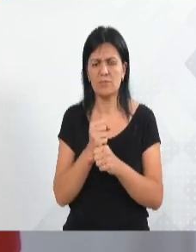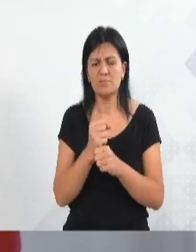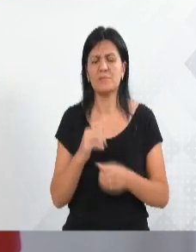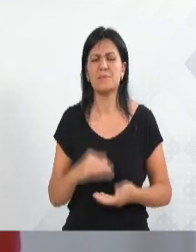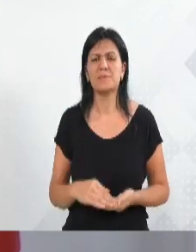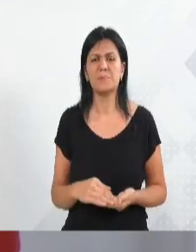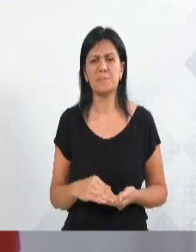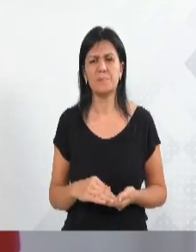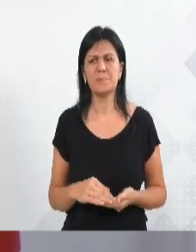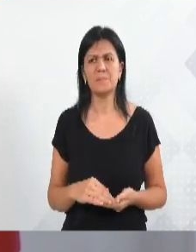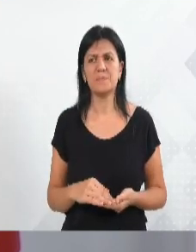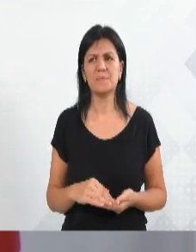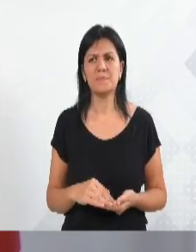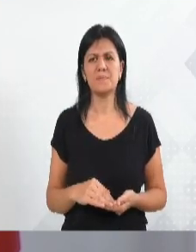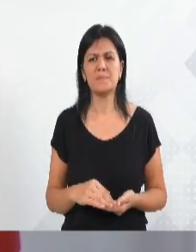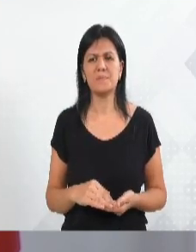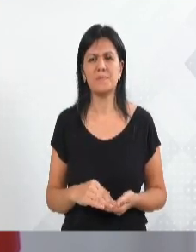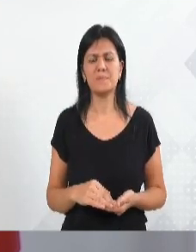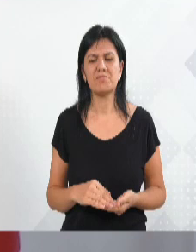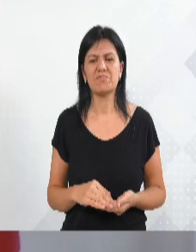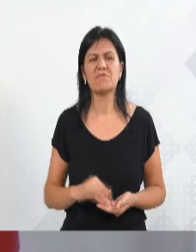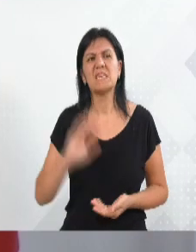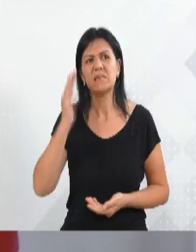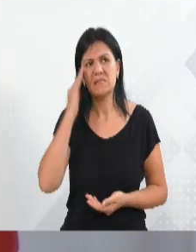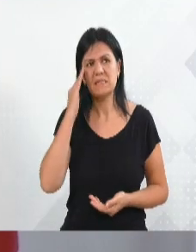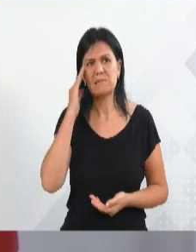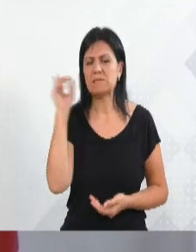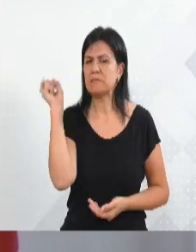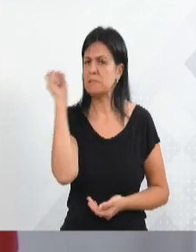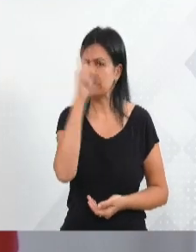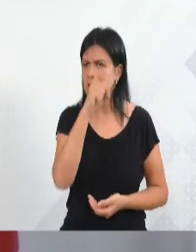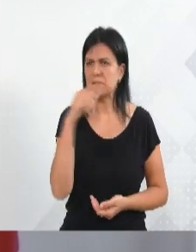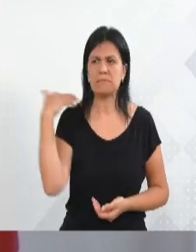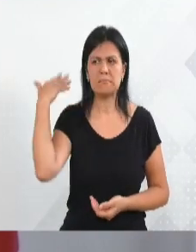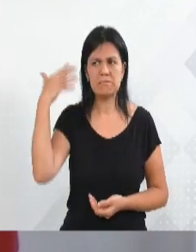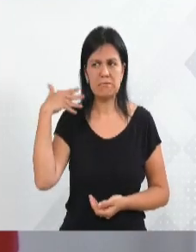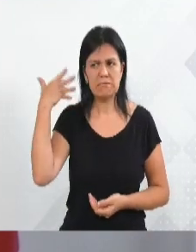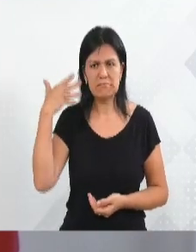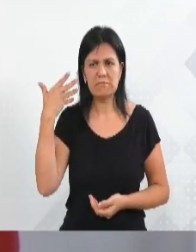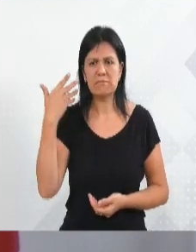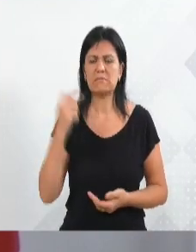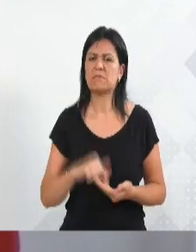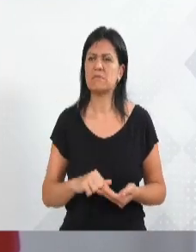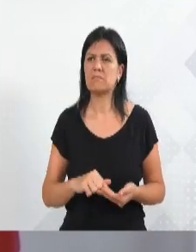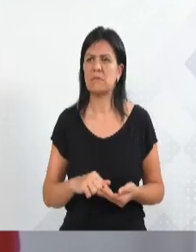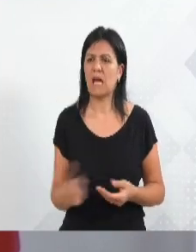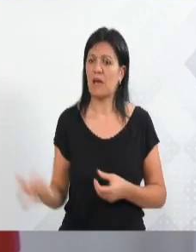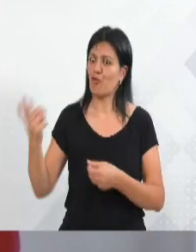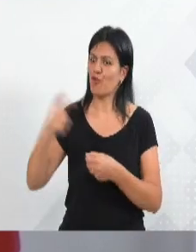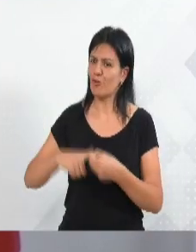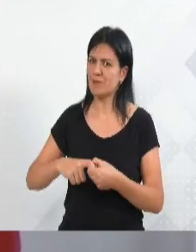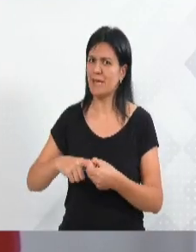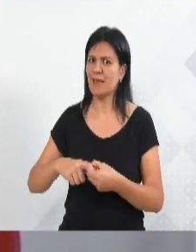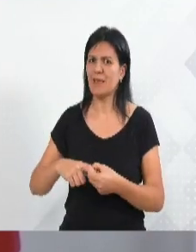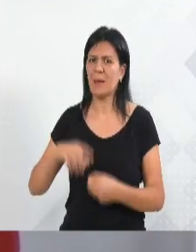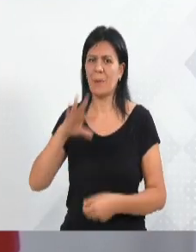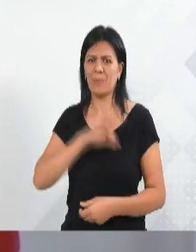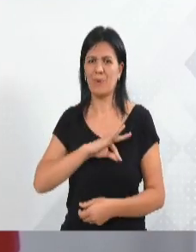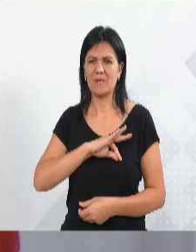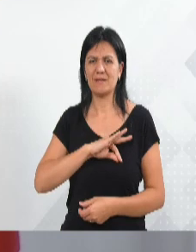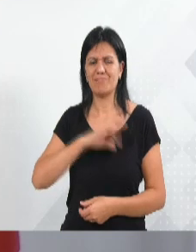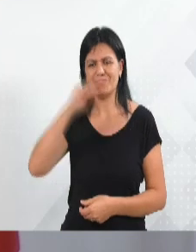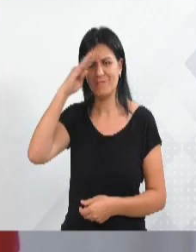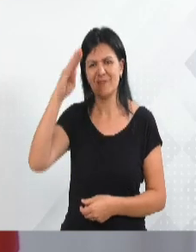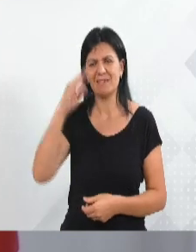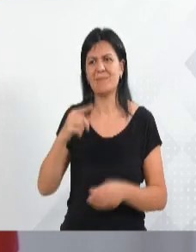meu. Cheguei à conclusão que está difícil advogar. E resolvi abraçar de volta a Polícia Militar e voltei para o Colégio Militar. Então, eu